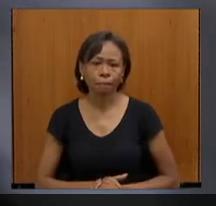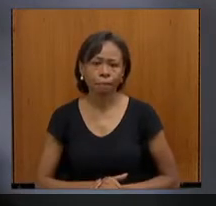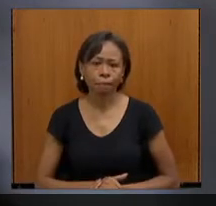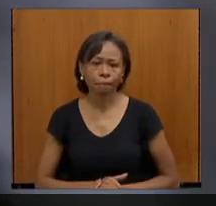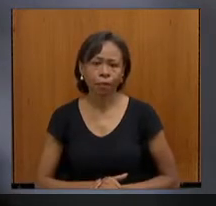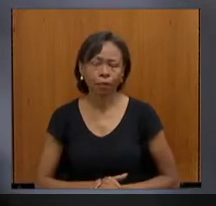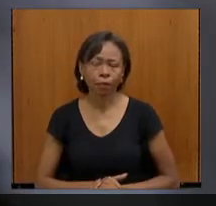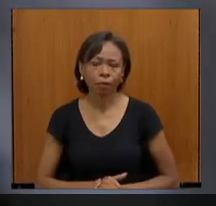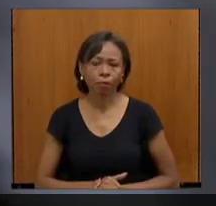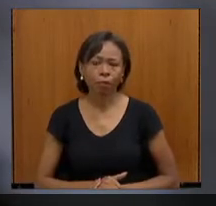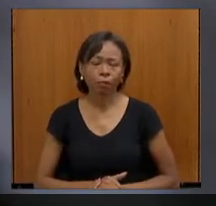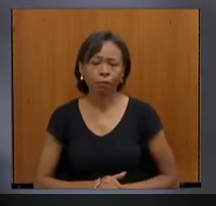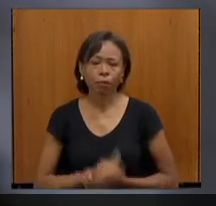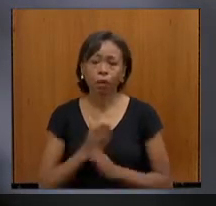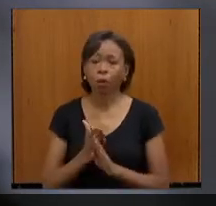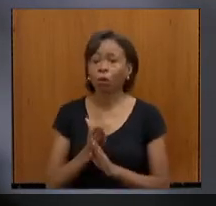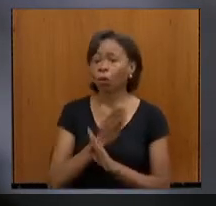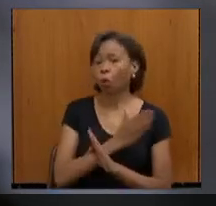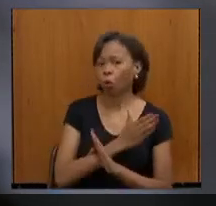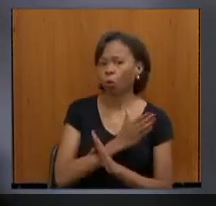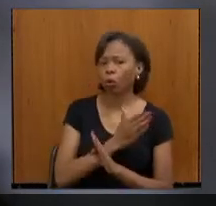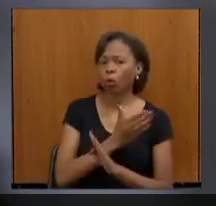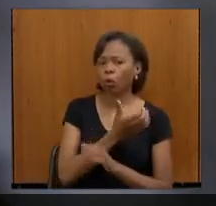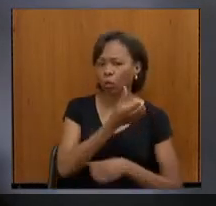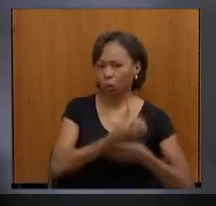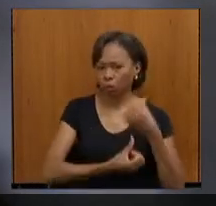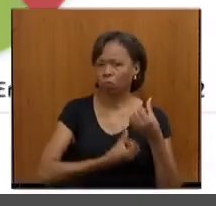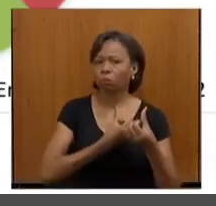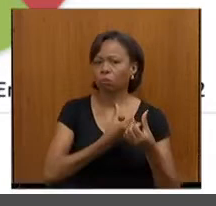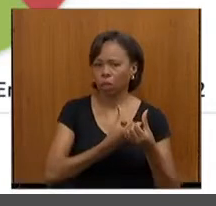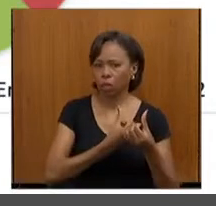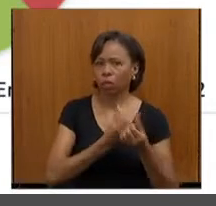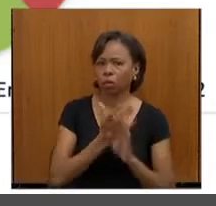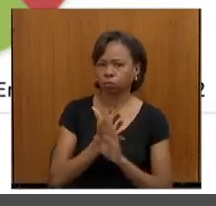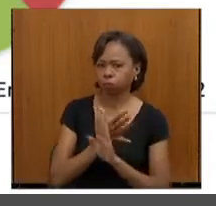e no segundo semestre, nós tivemos uns óbitos